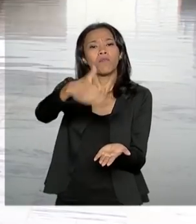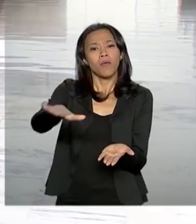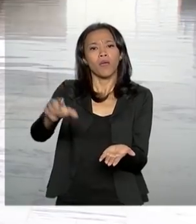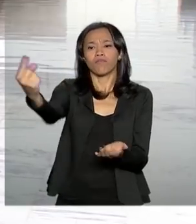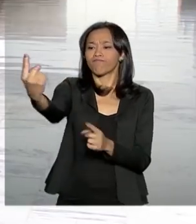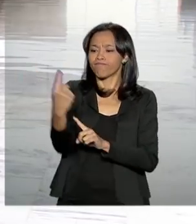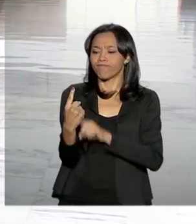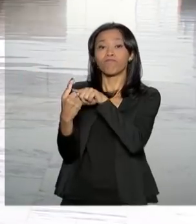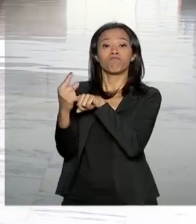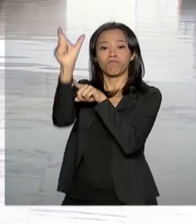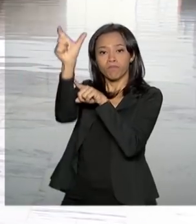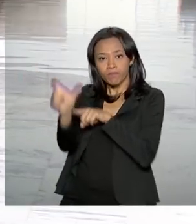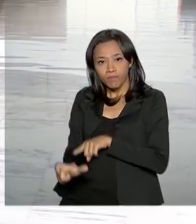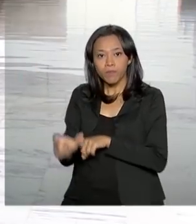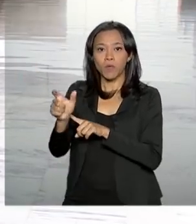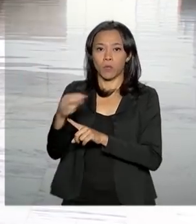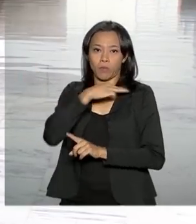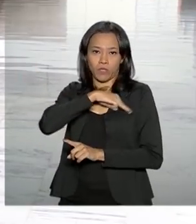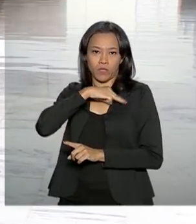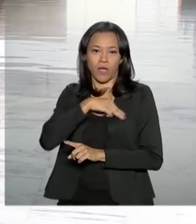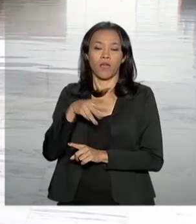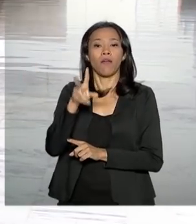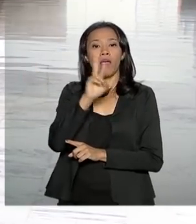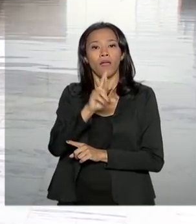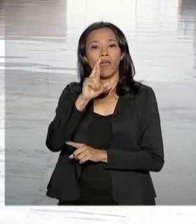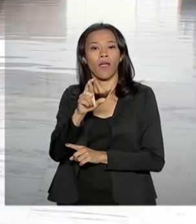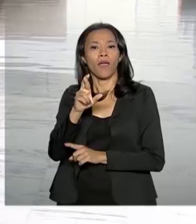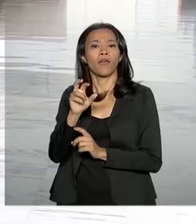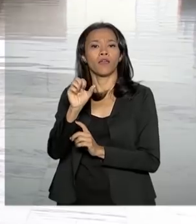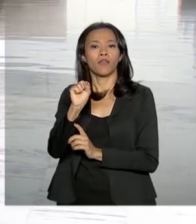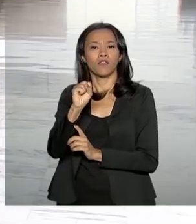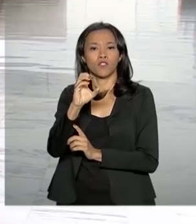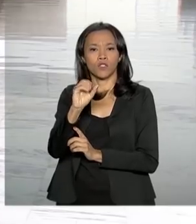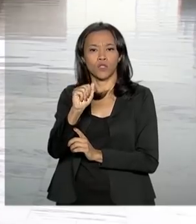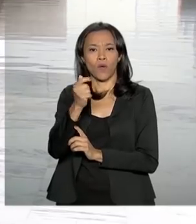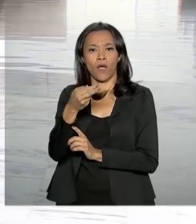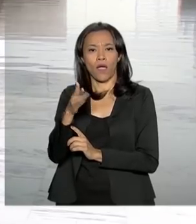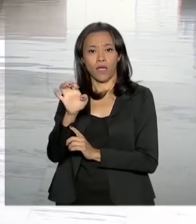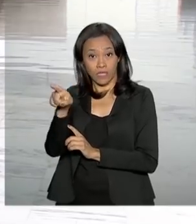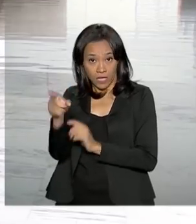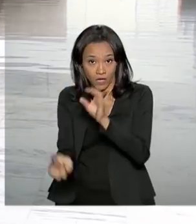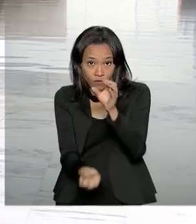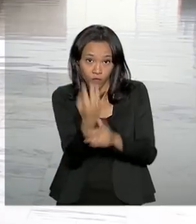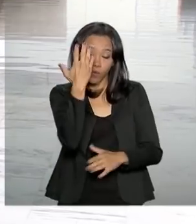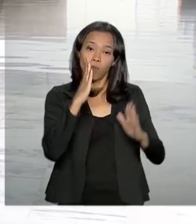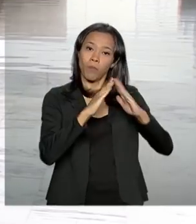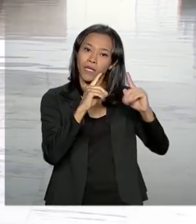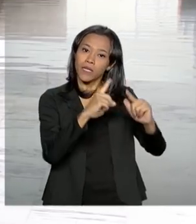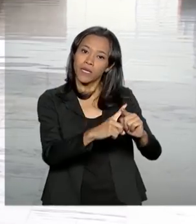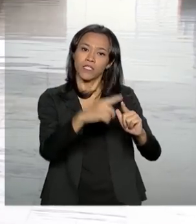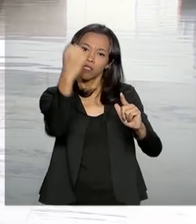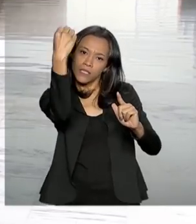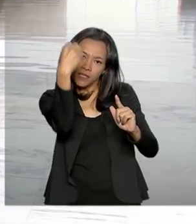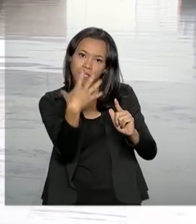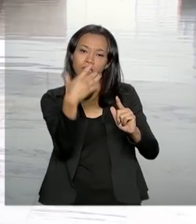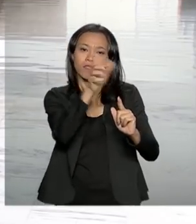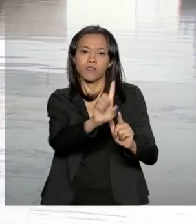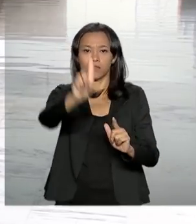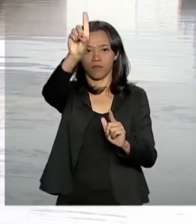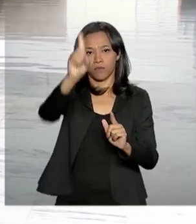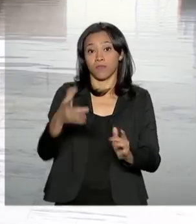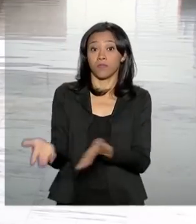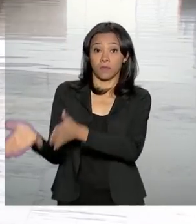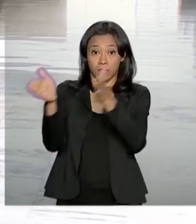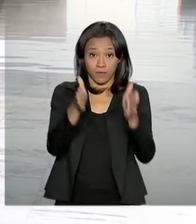missionário R.R. Soares, fundador da Igreja Internacional da Graça de Deus. Às 15h, o presidente